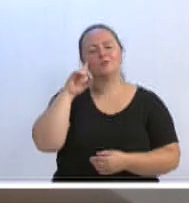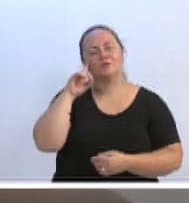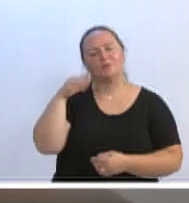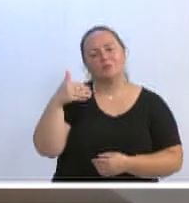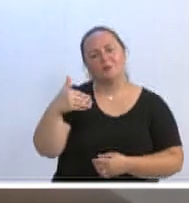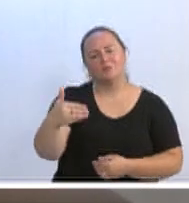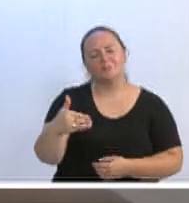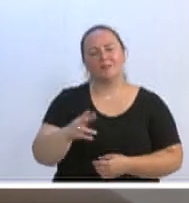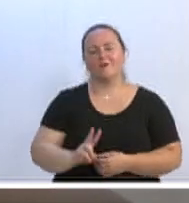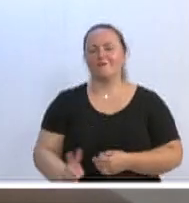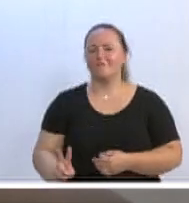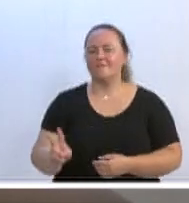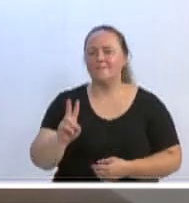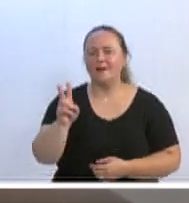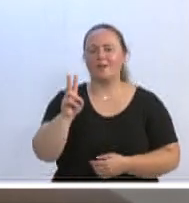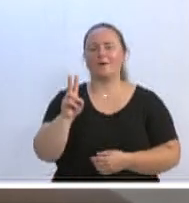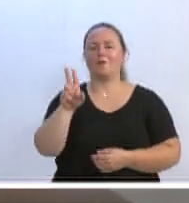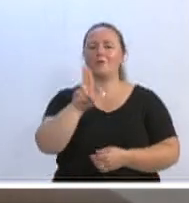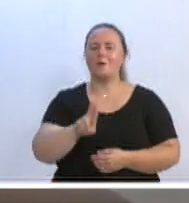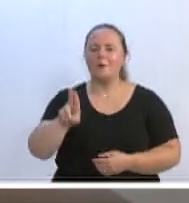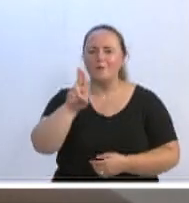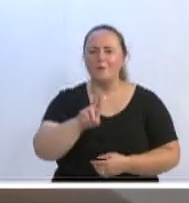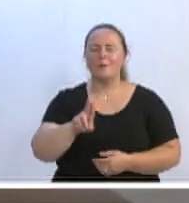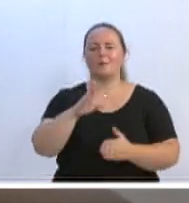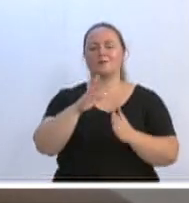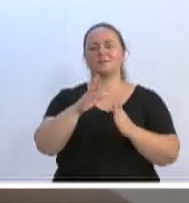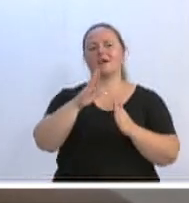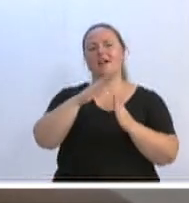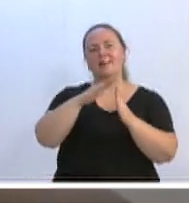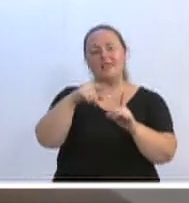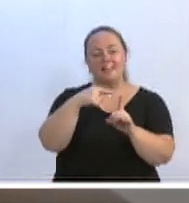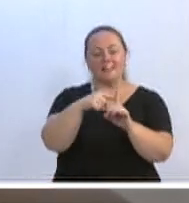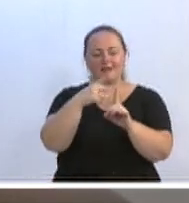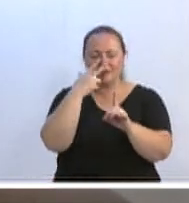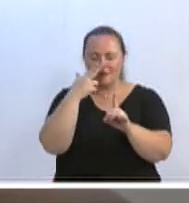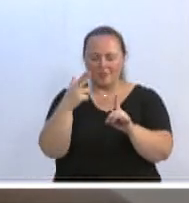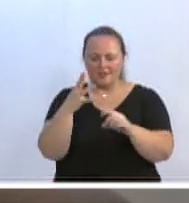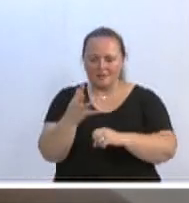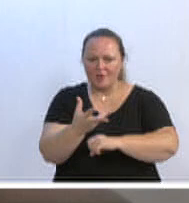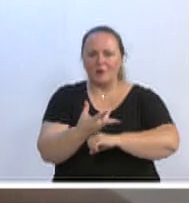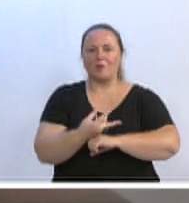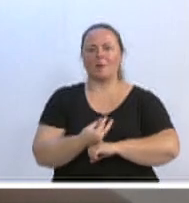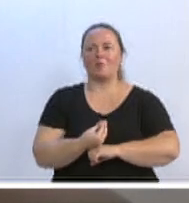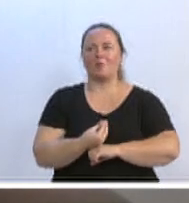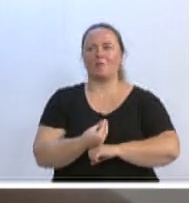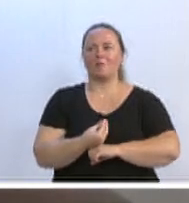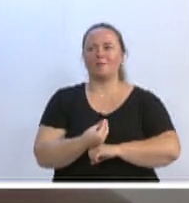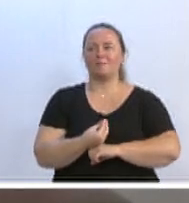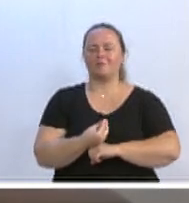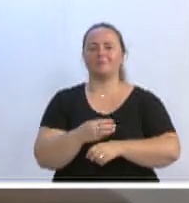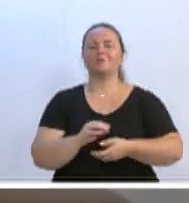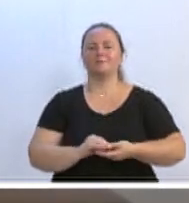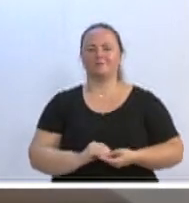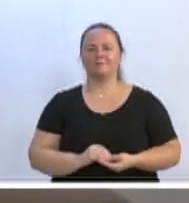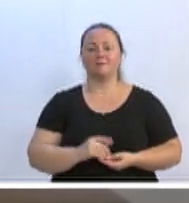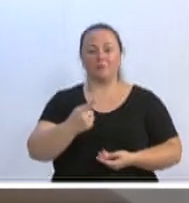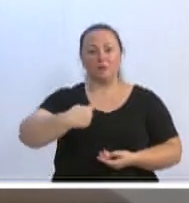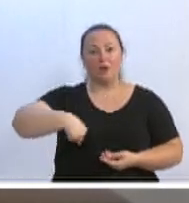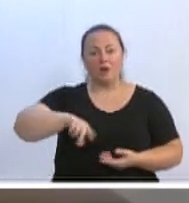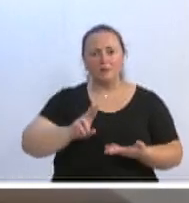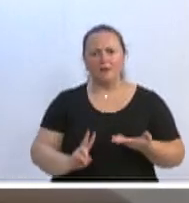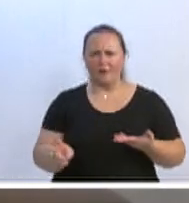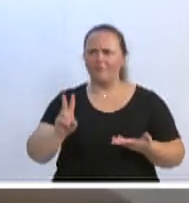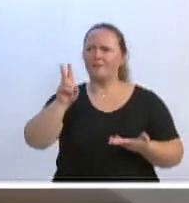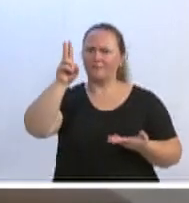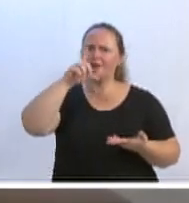nós valorizamos a igreja como um corpo. No corpo, nós somos mais do que vencedores. Deus